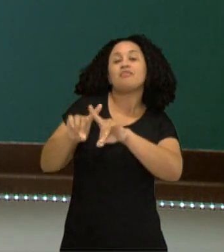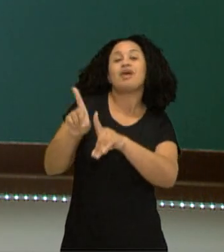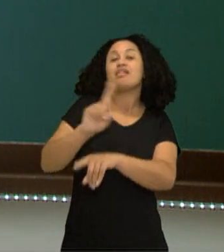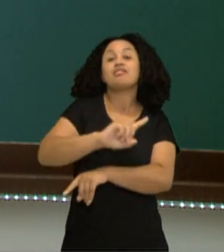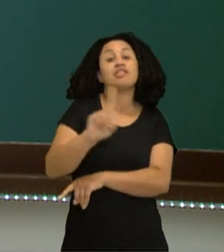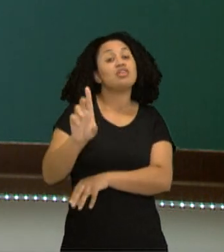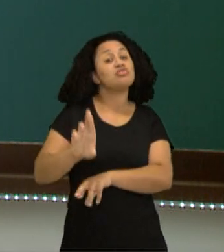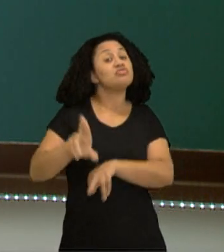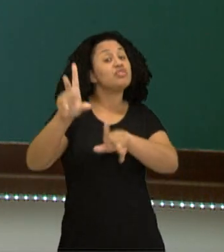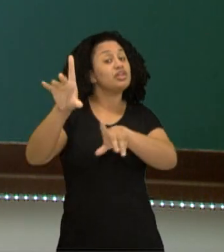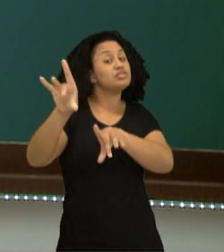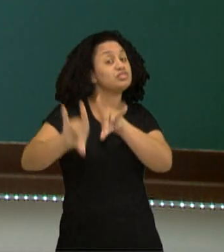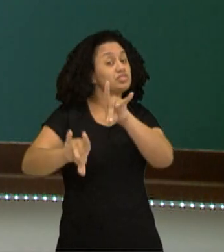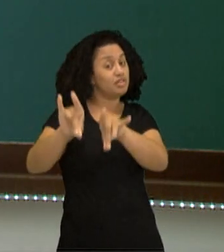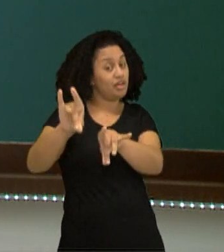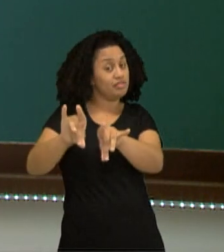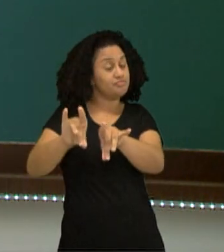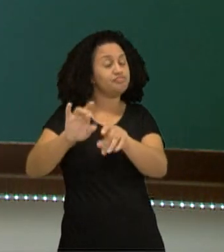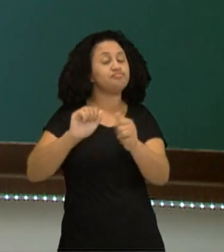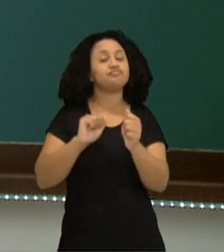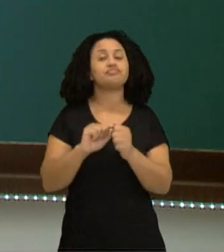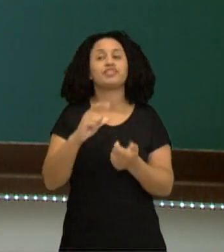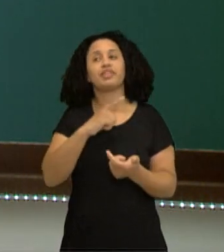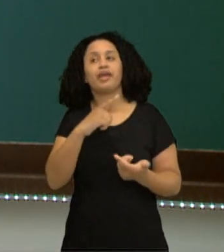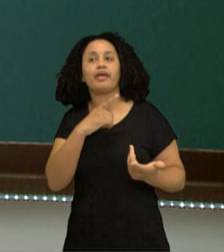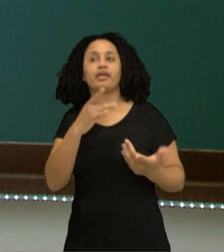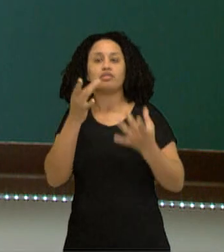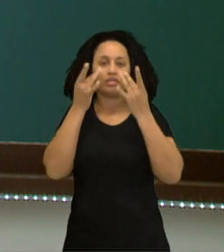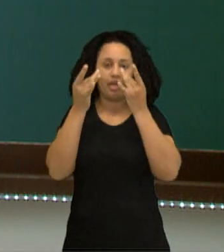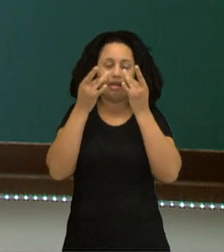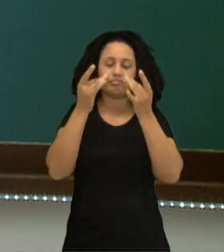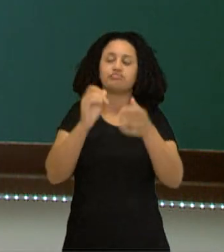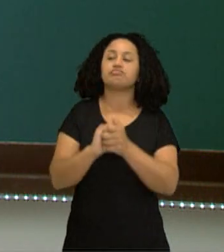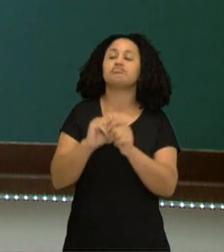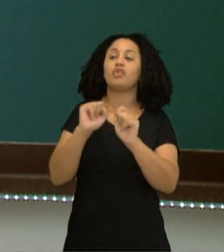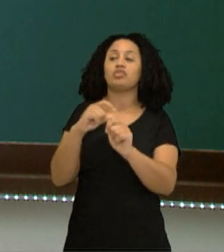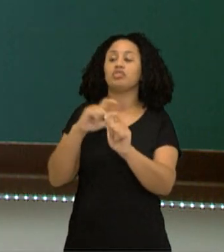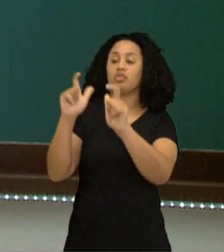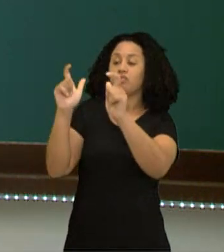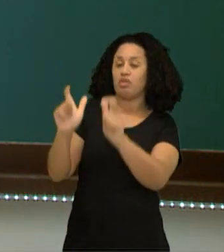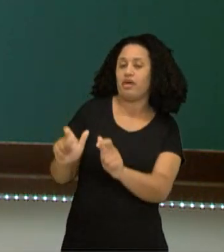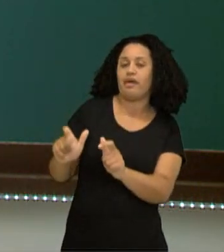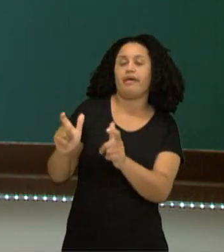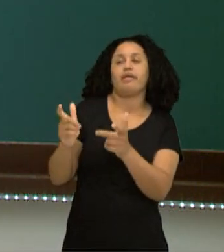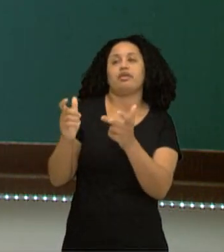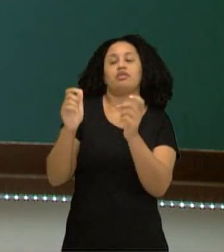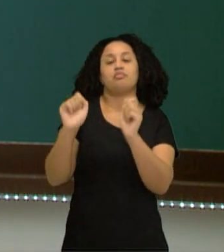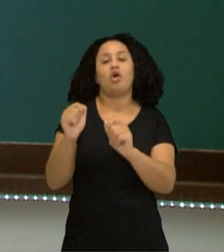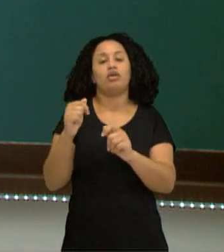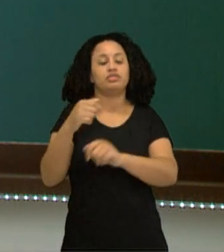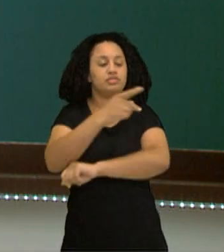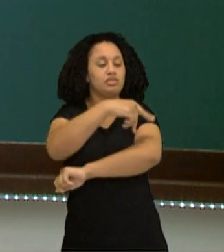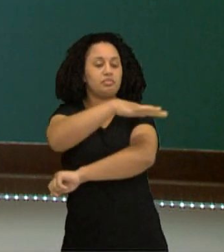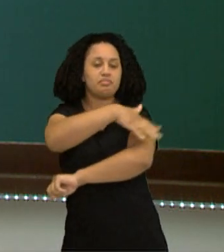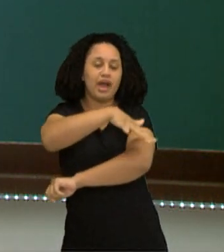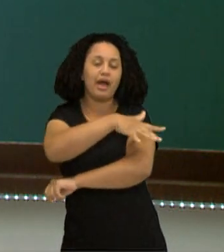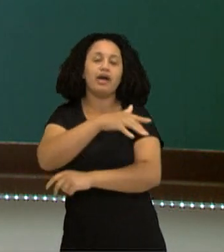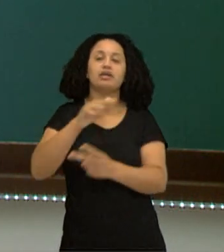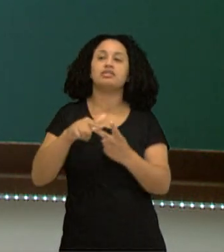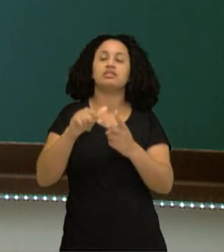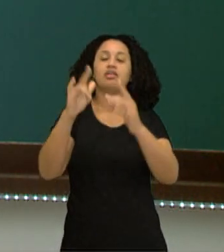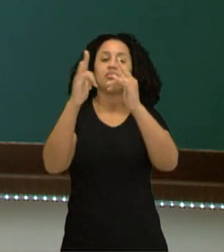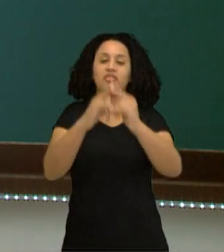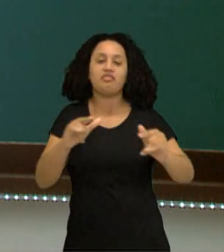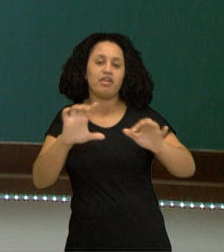teatro. Você pode ter um espaço, pode acontecer numa praça, numa feira